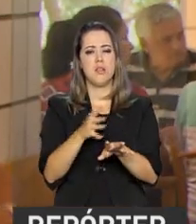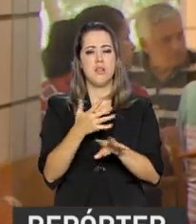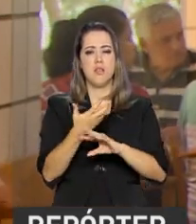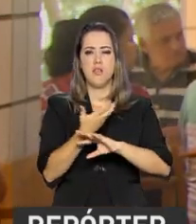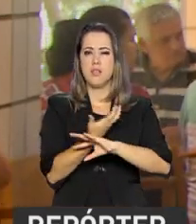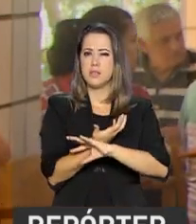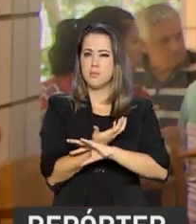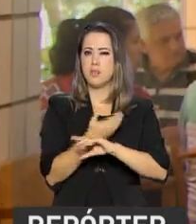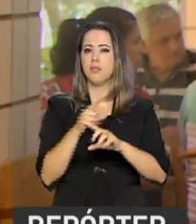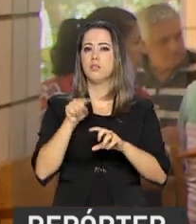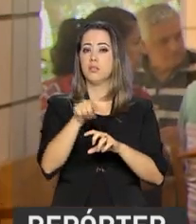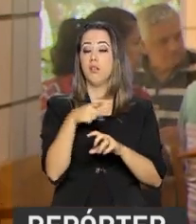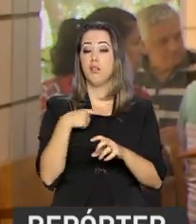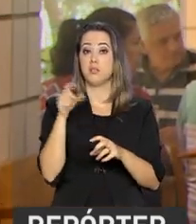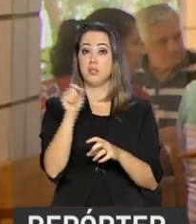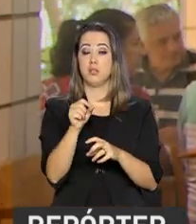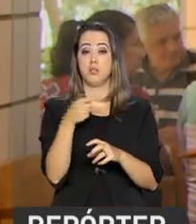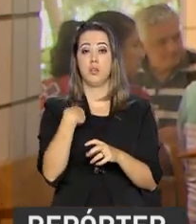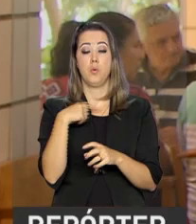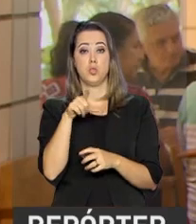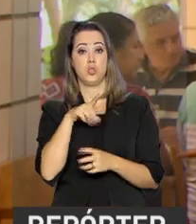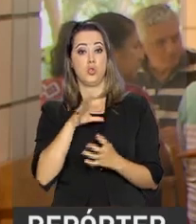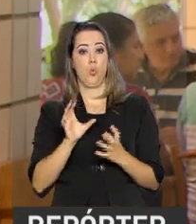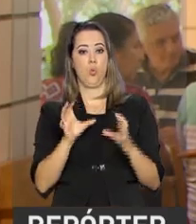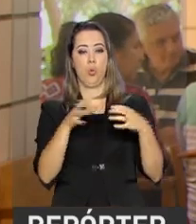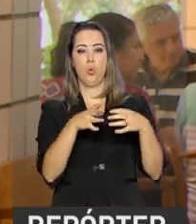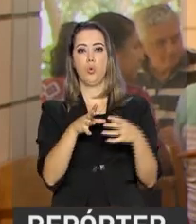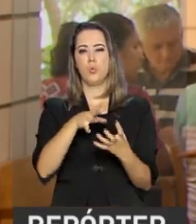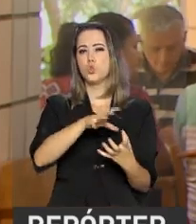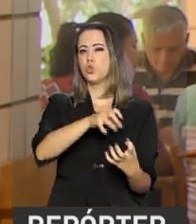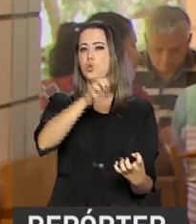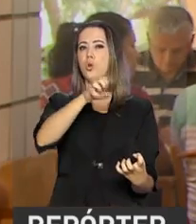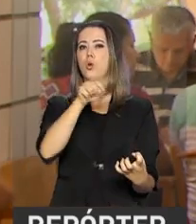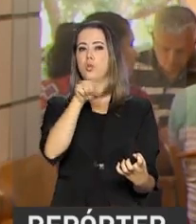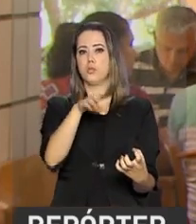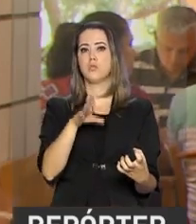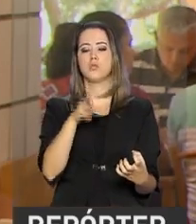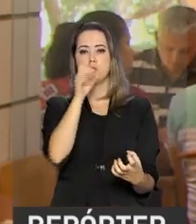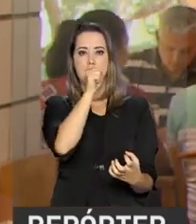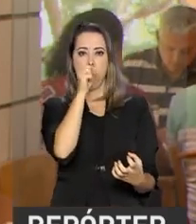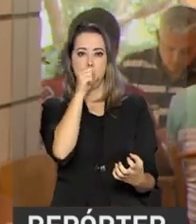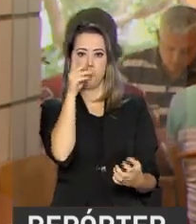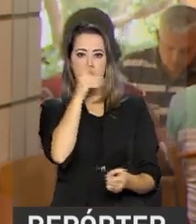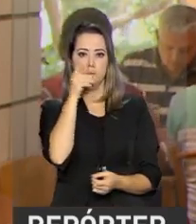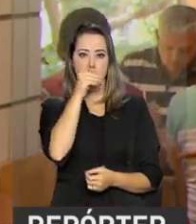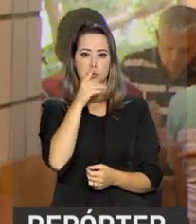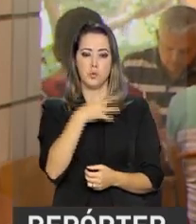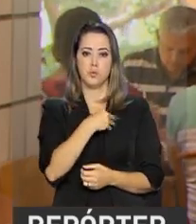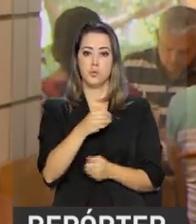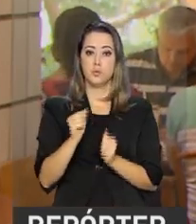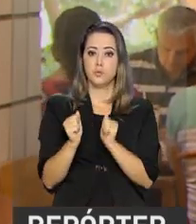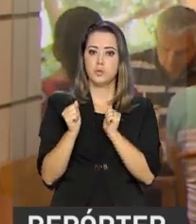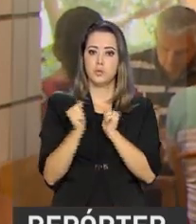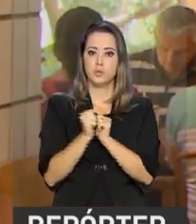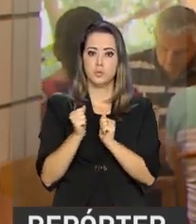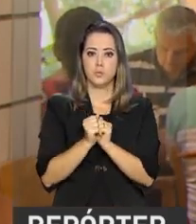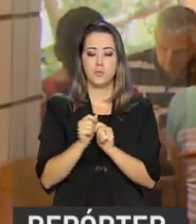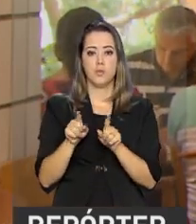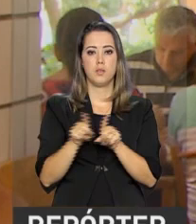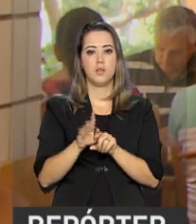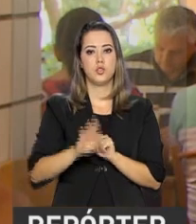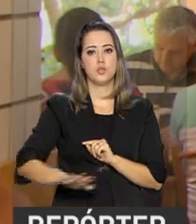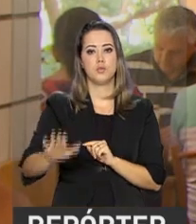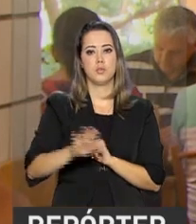a gente tem um público de idosos muito grande, principalmente final de semana, que os filhos, né, saem com os pais, e